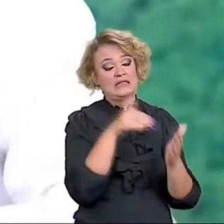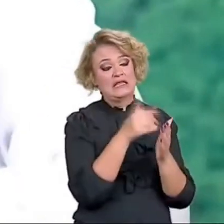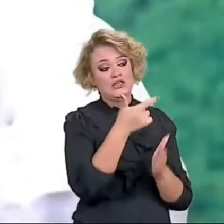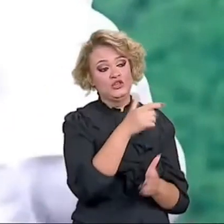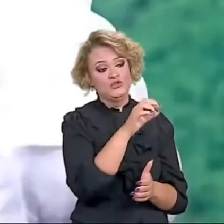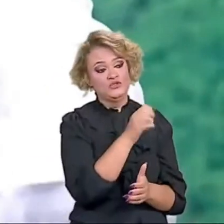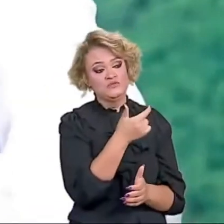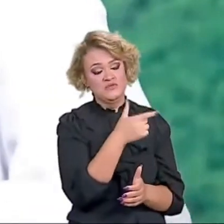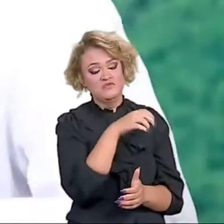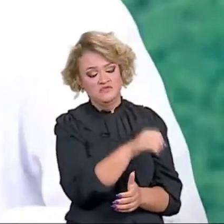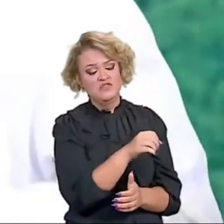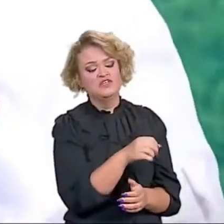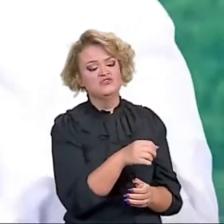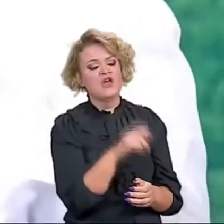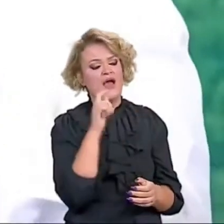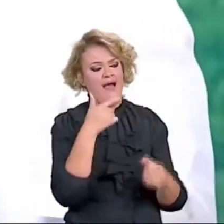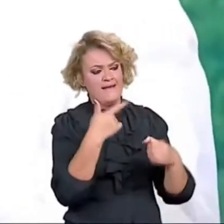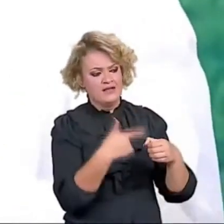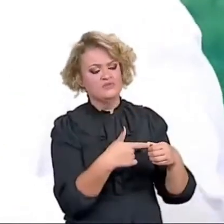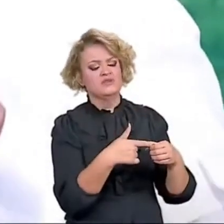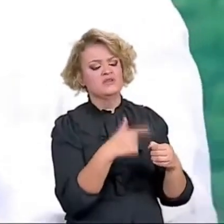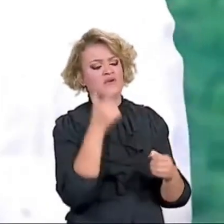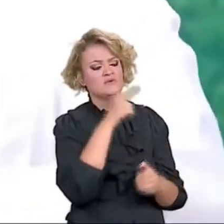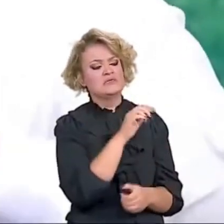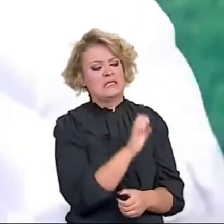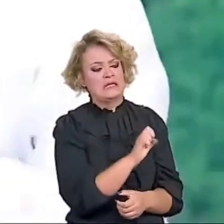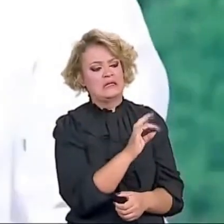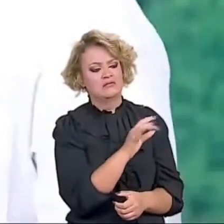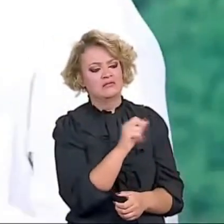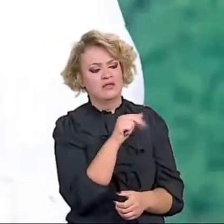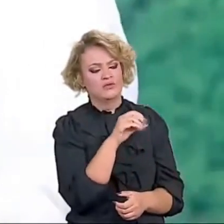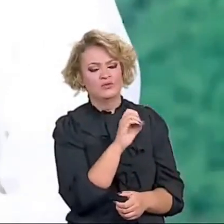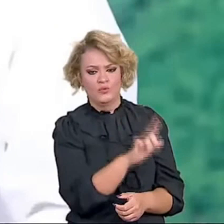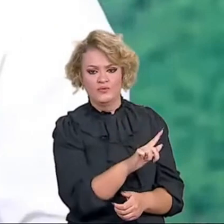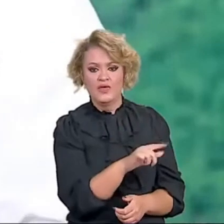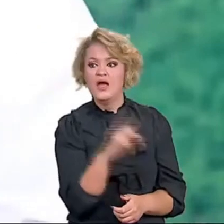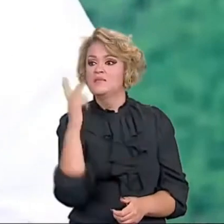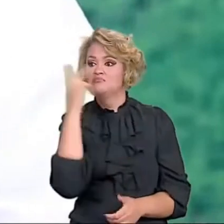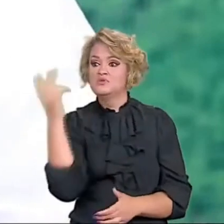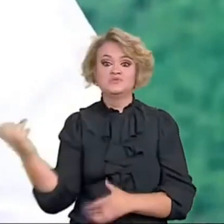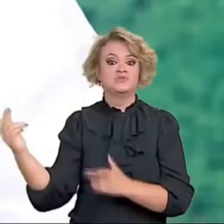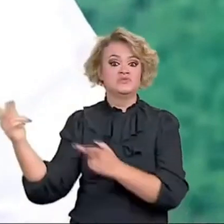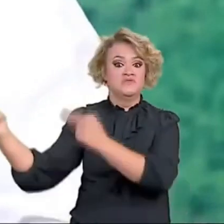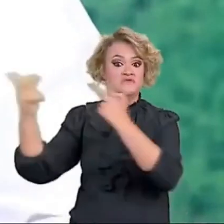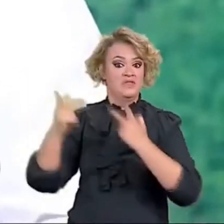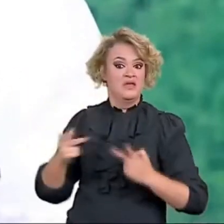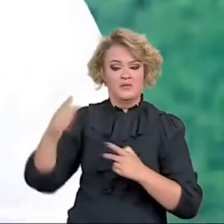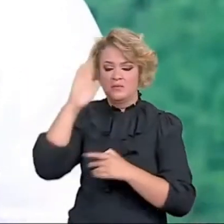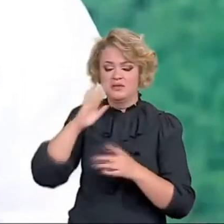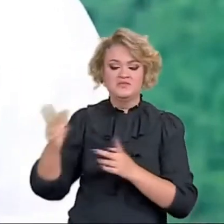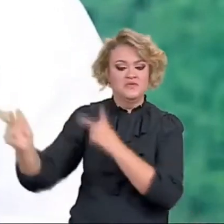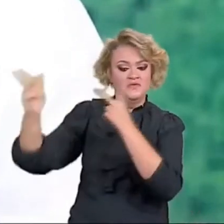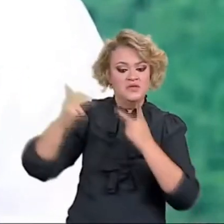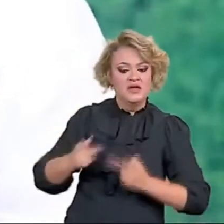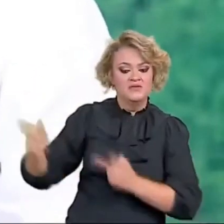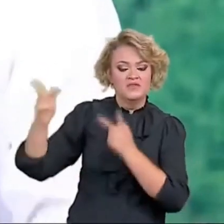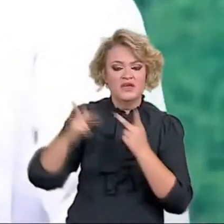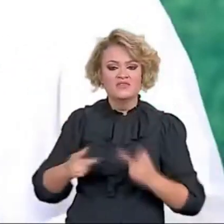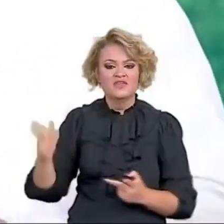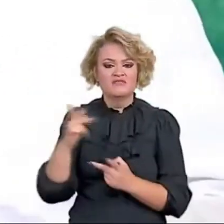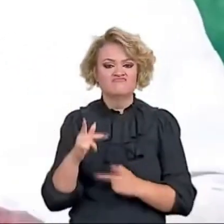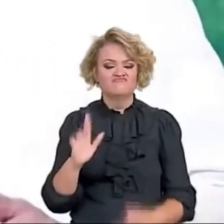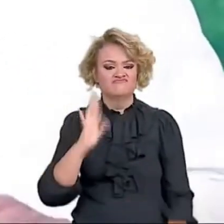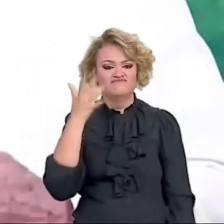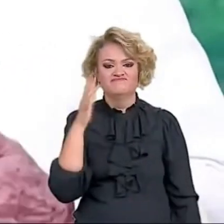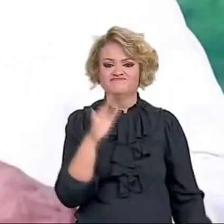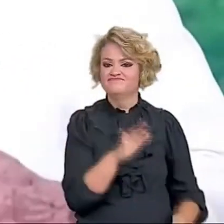90 empresários vieram visitar o Brasil na perspectiva de produzir etanol para exportar para a Europa. Não aconteceu nada.